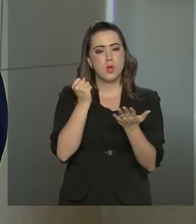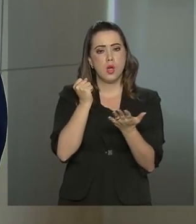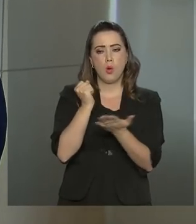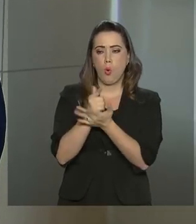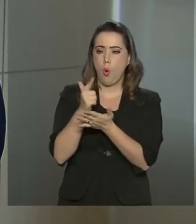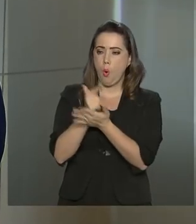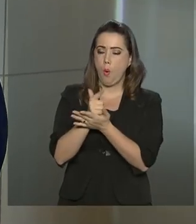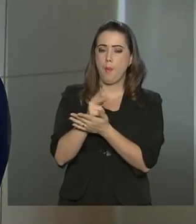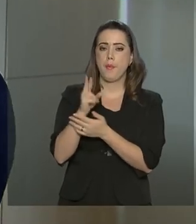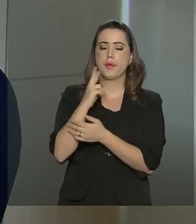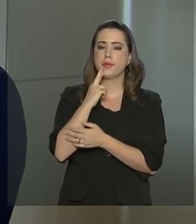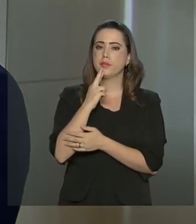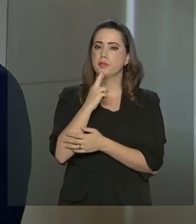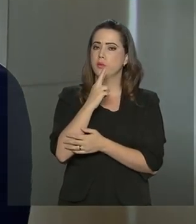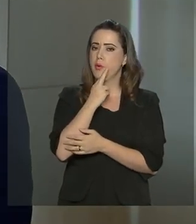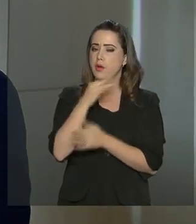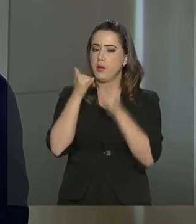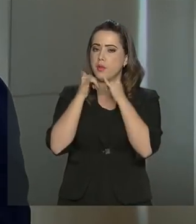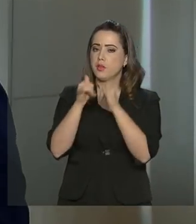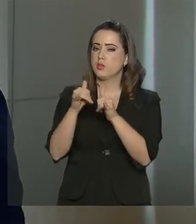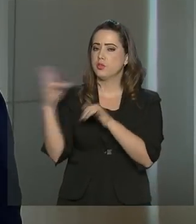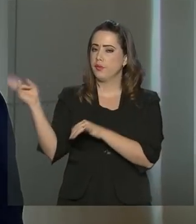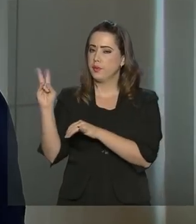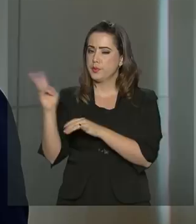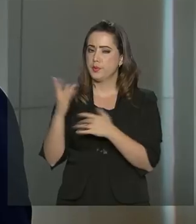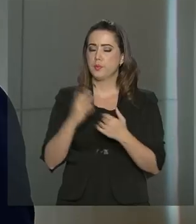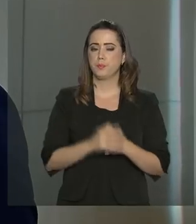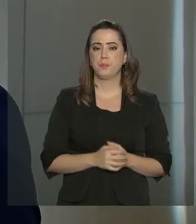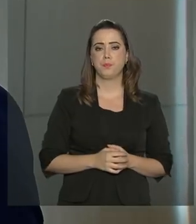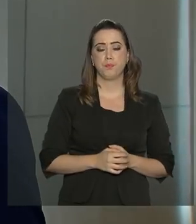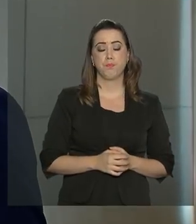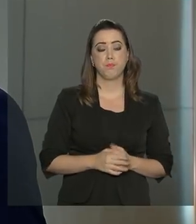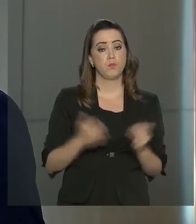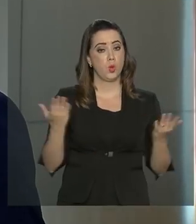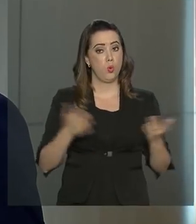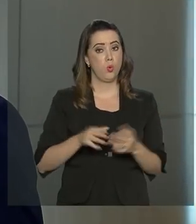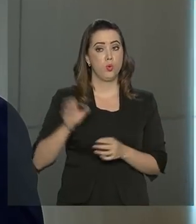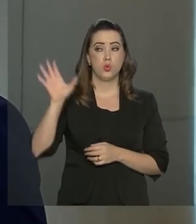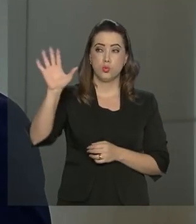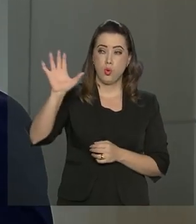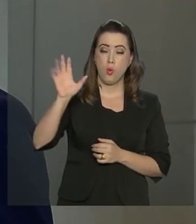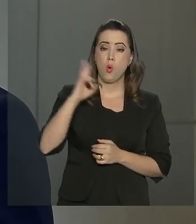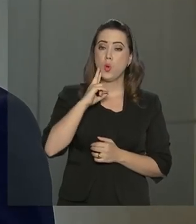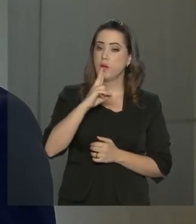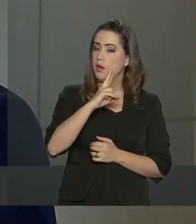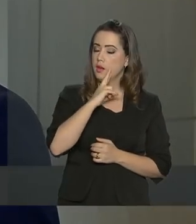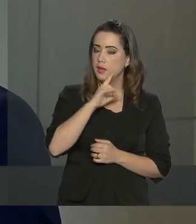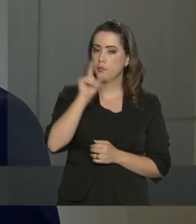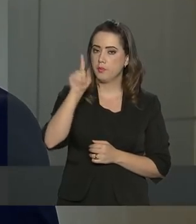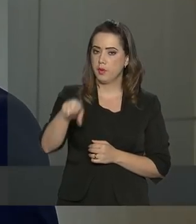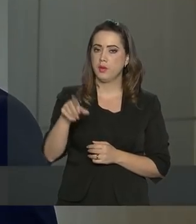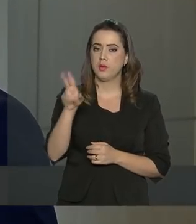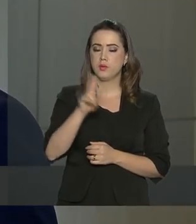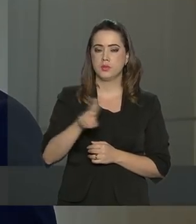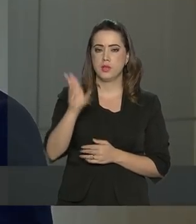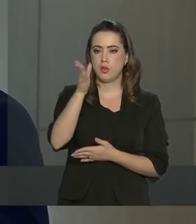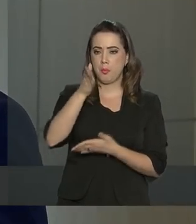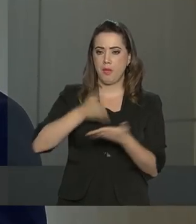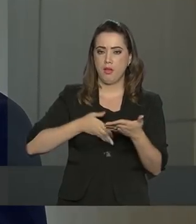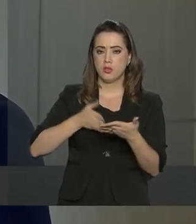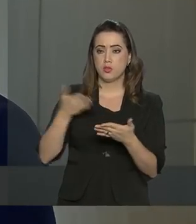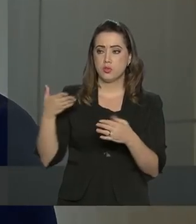energia pro estado de Roraima o estado de Roraima ele é atendido hoje parte da sua energia